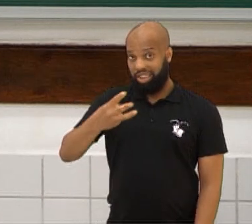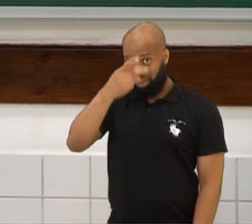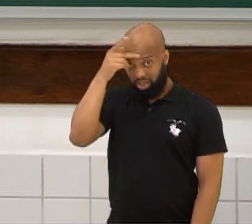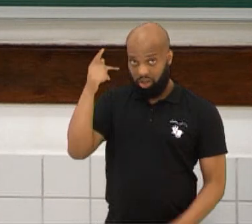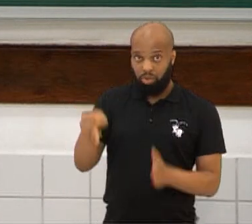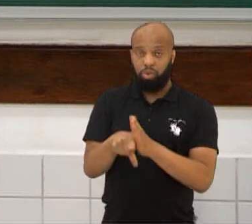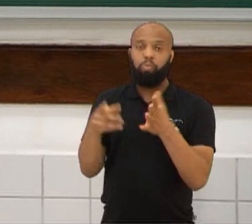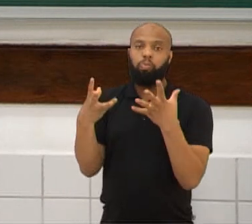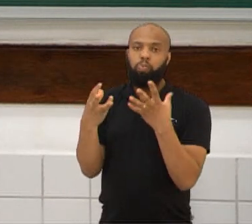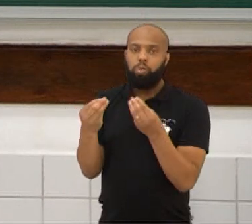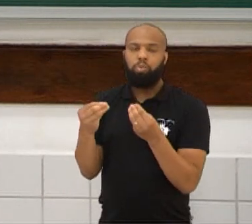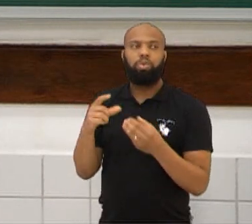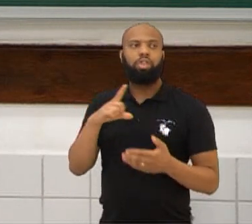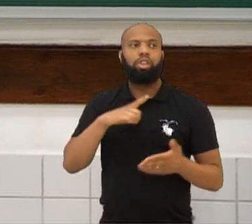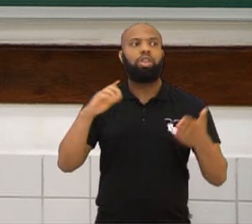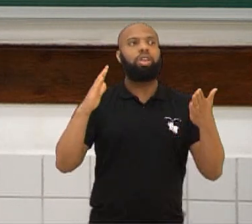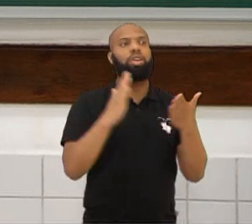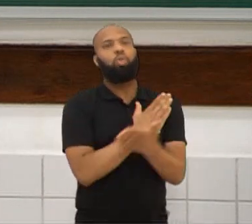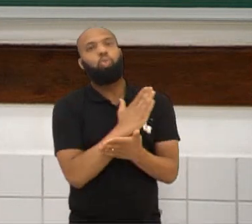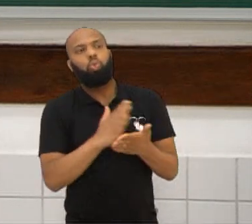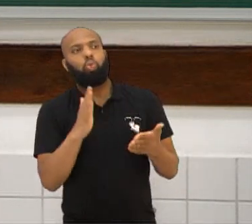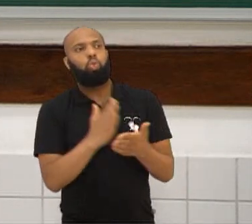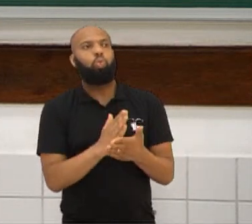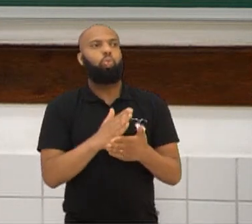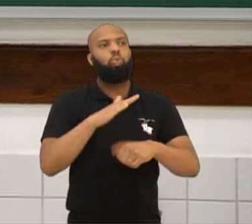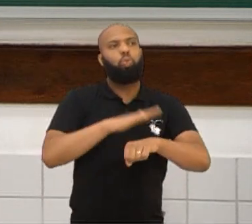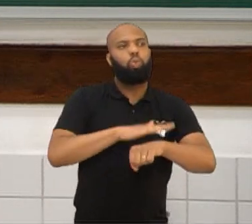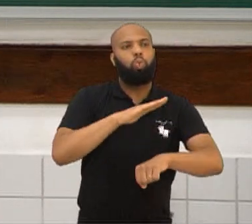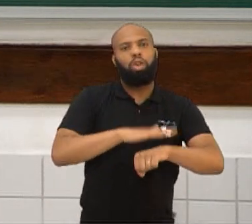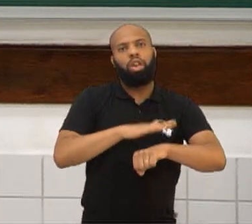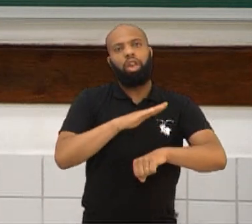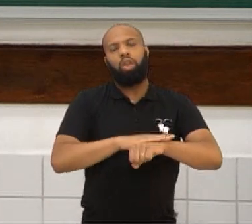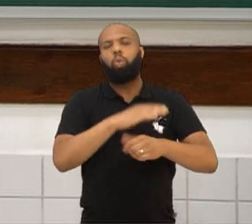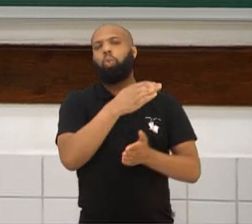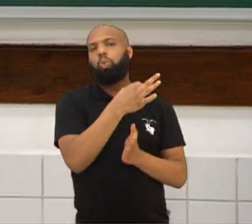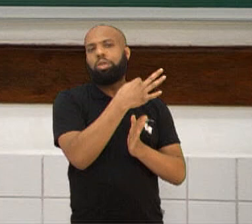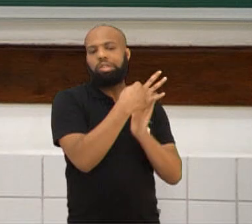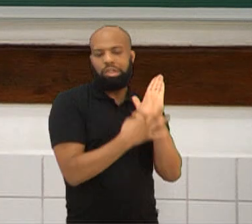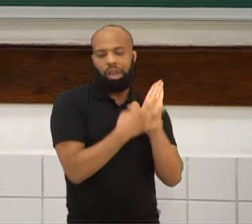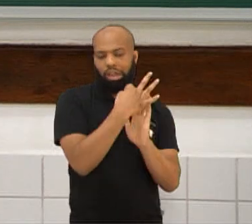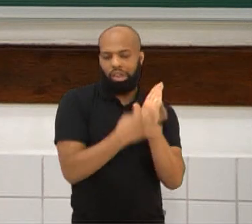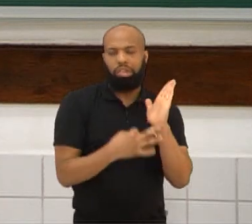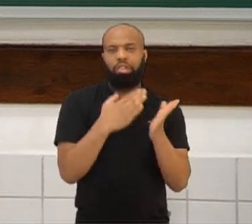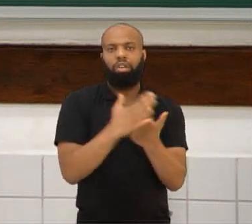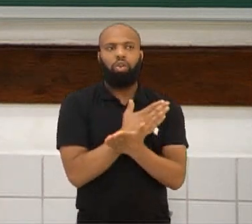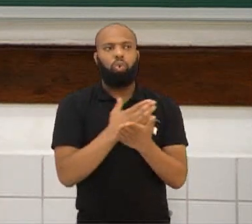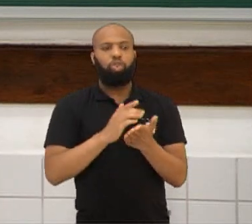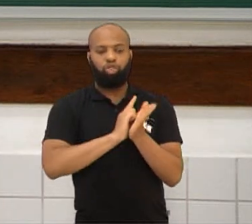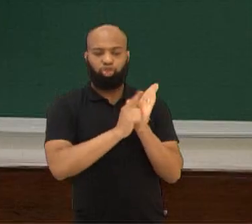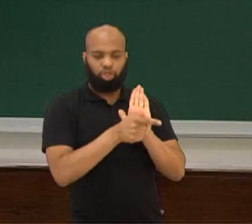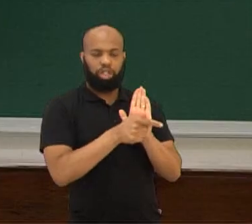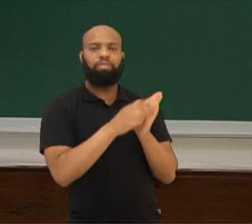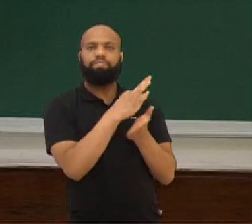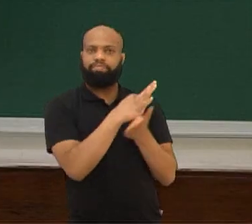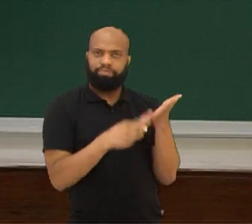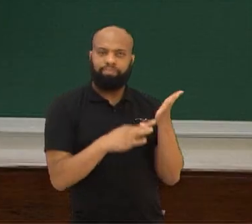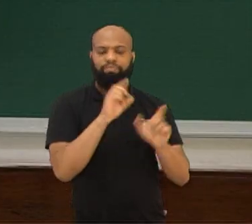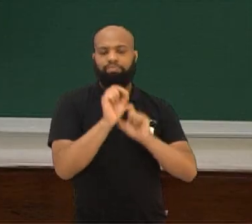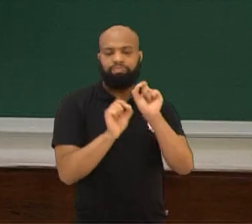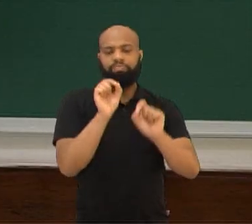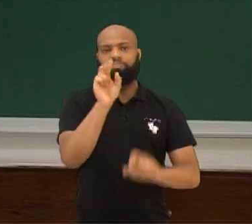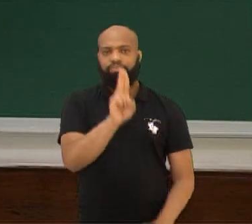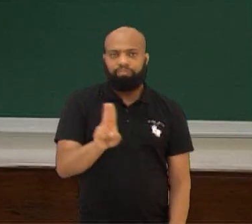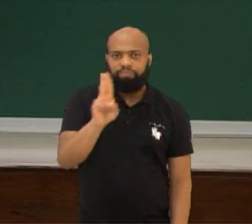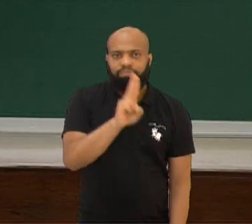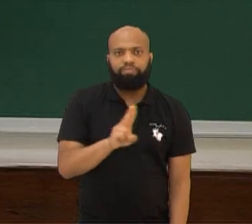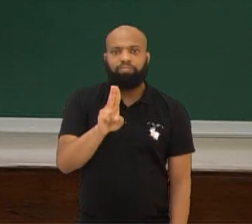plural. Alguns aspectos de textos, em alguns gêneros textuais, são